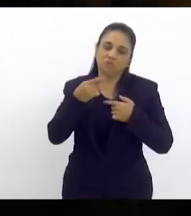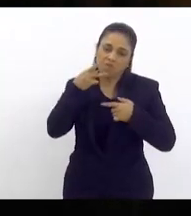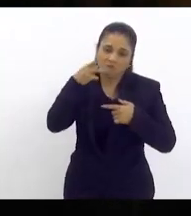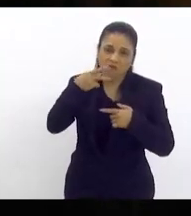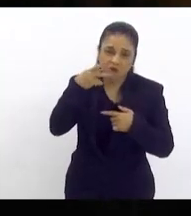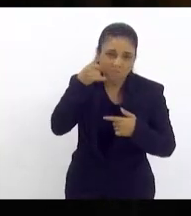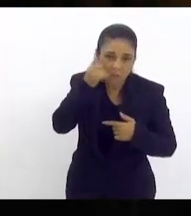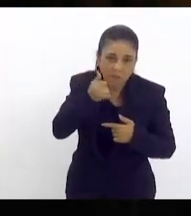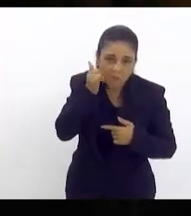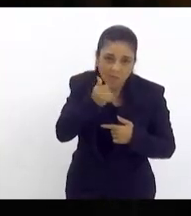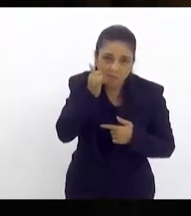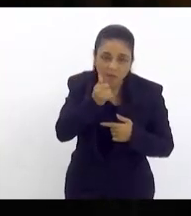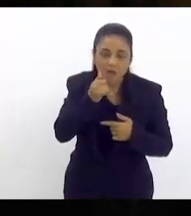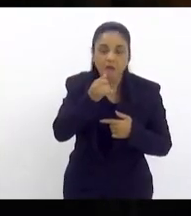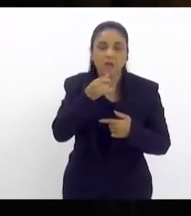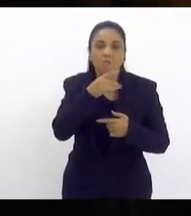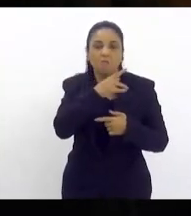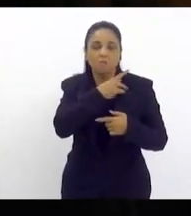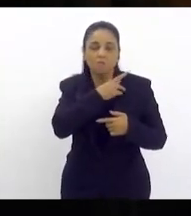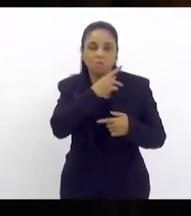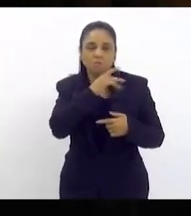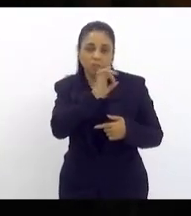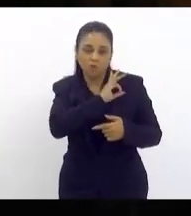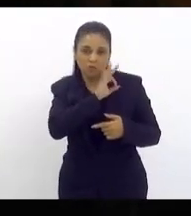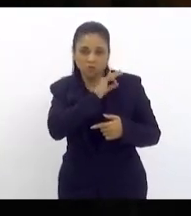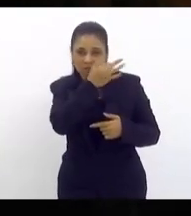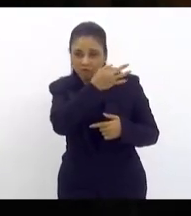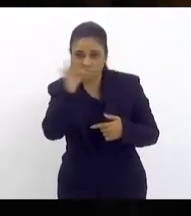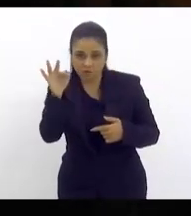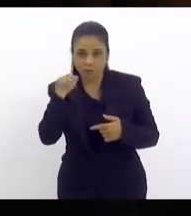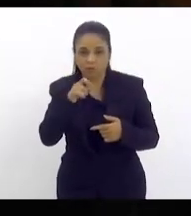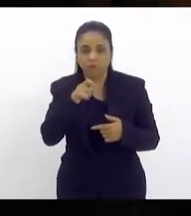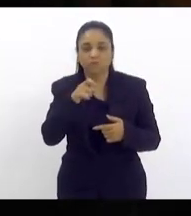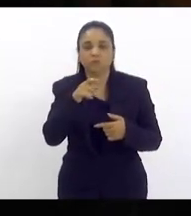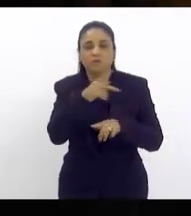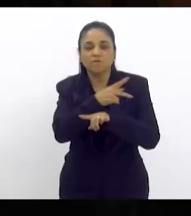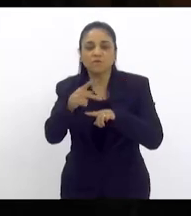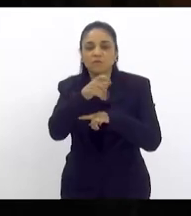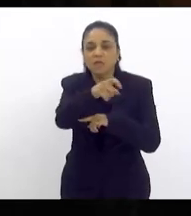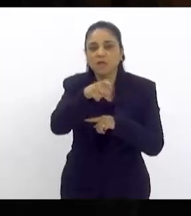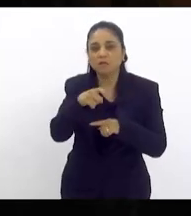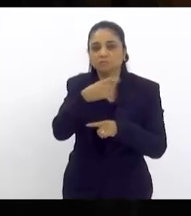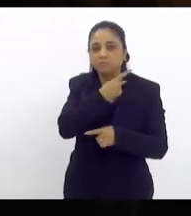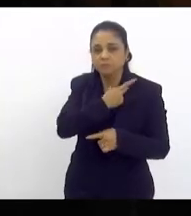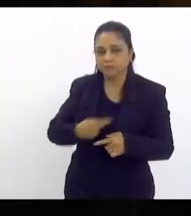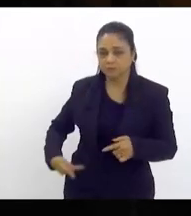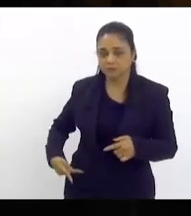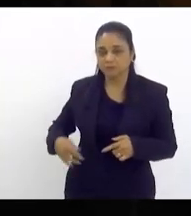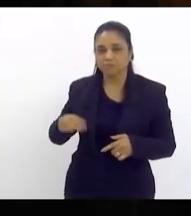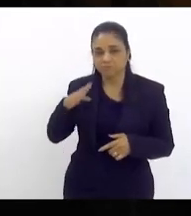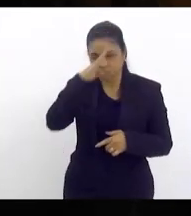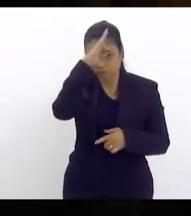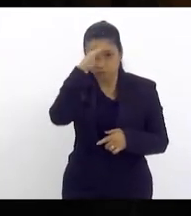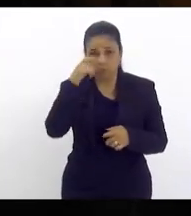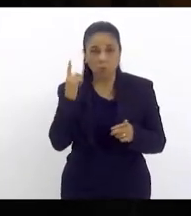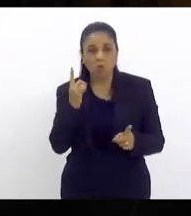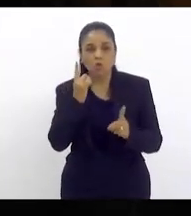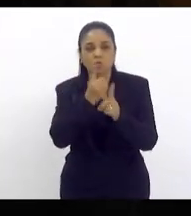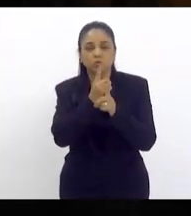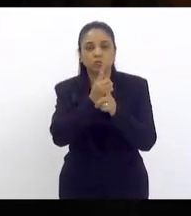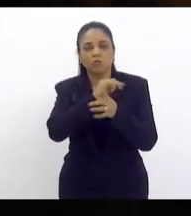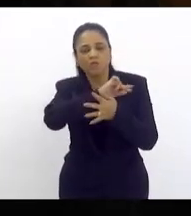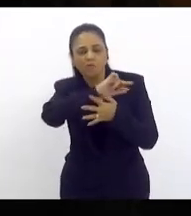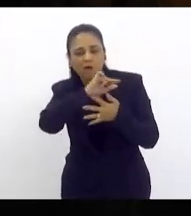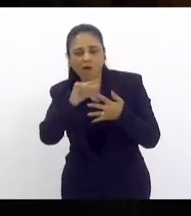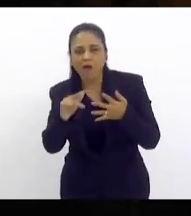a polícia federal fez visita a casa do ex-presidente bolsonaro inclusive encontrou ali vários